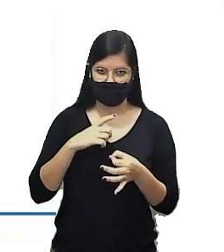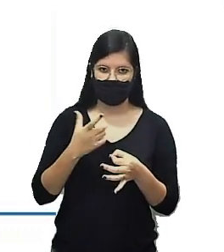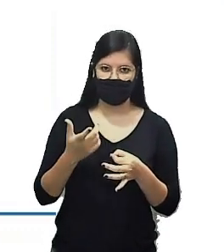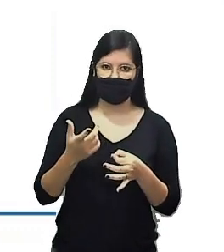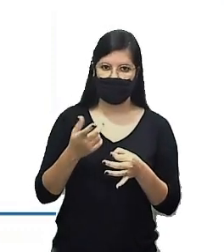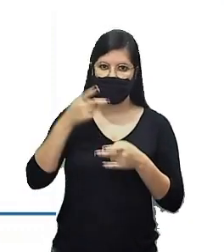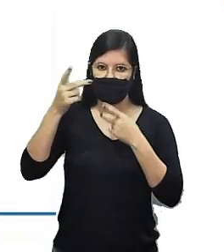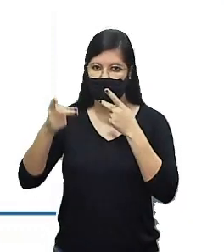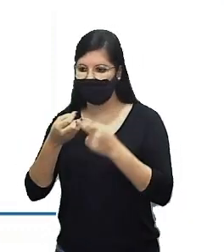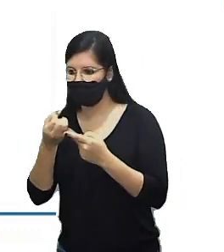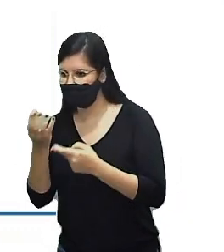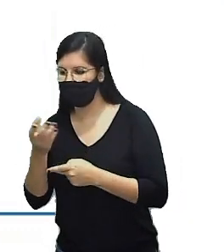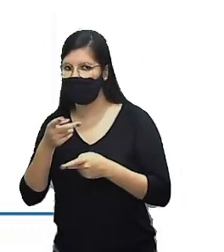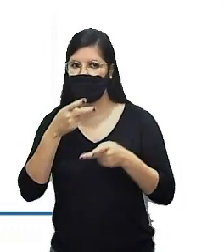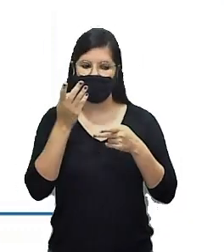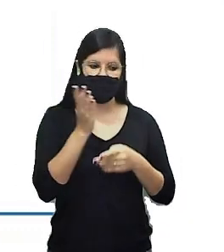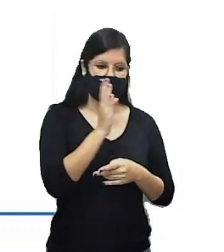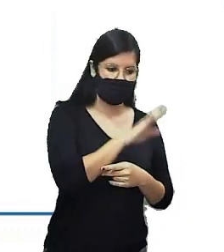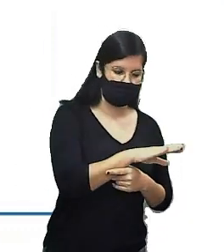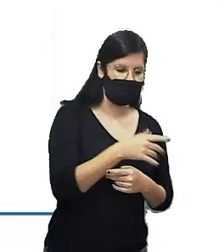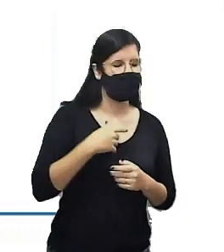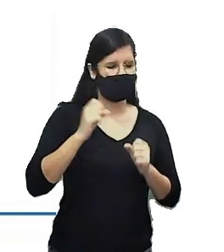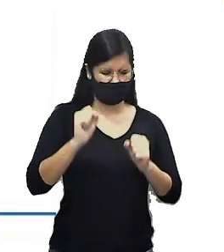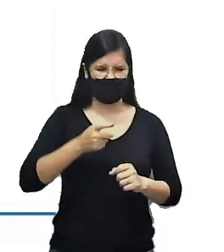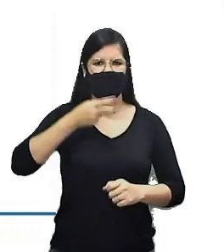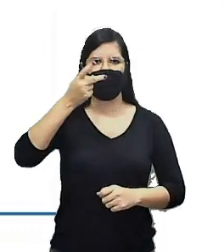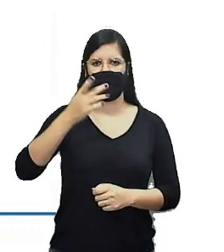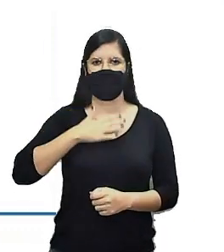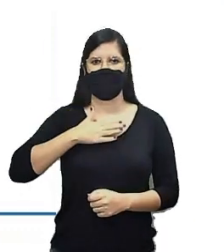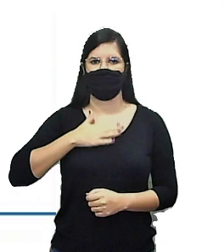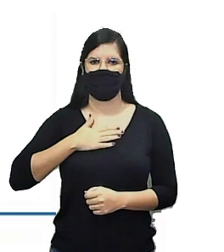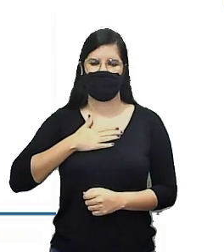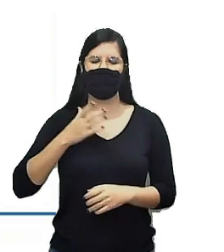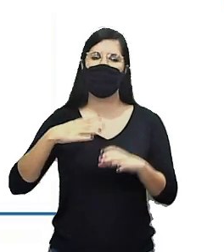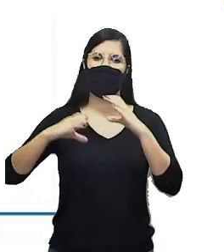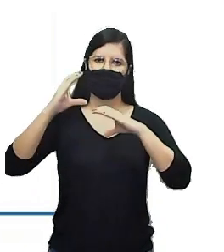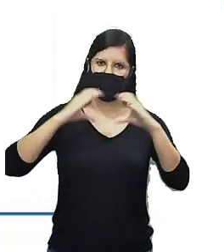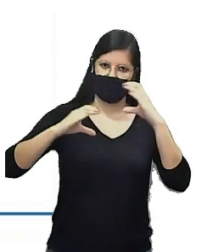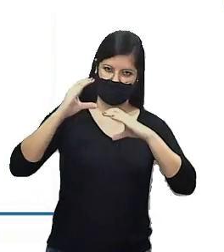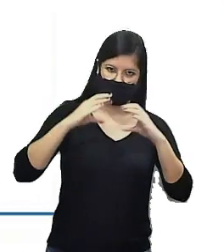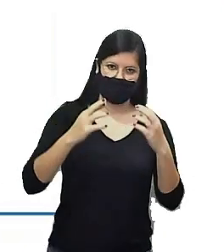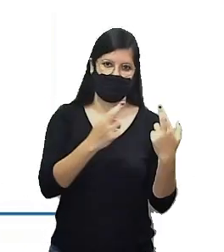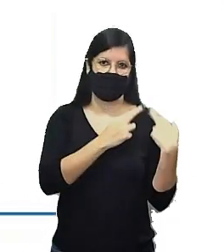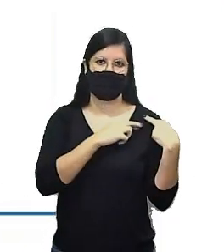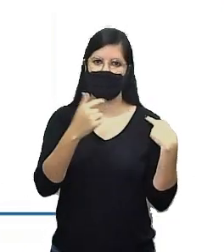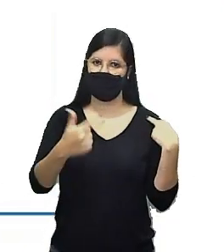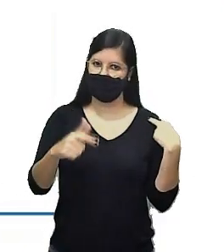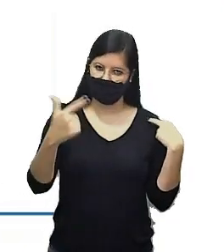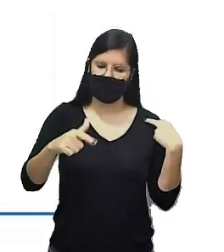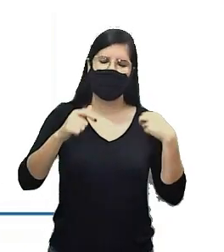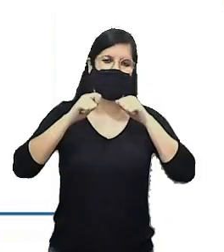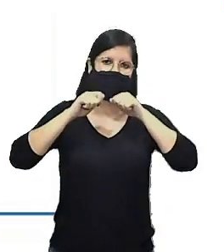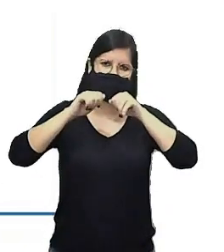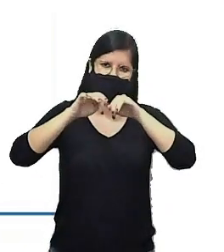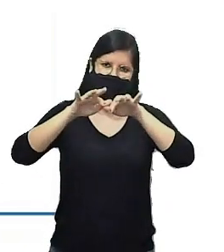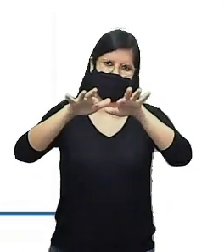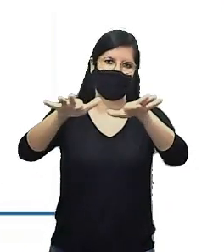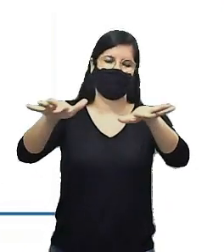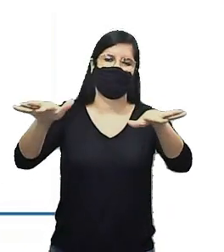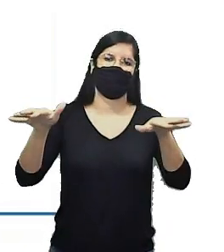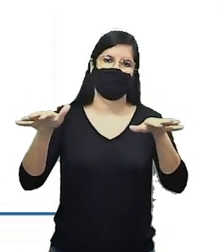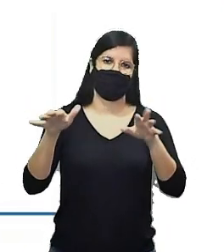fale bem ou fale mal, mas fale de Fala de mim, mim. É. né? Esses comunicadores irresponsáveis, eles podem contaminar multidões, eles